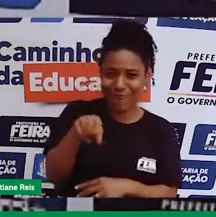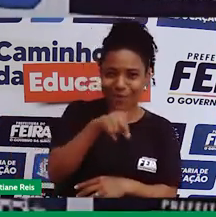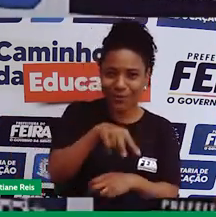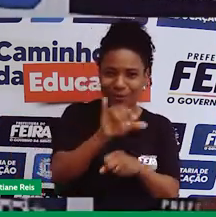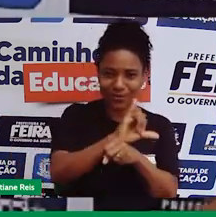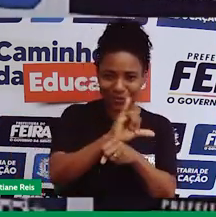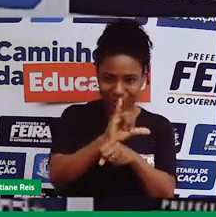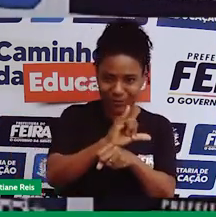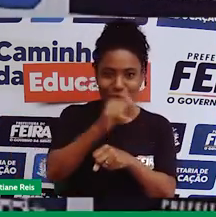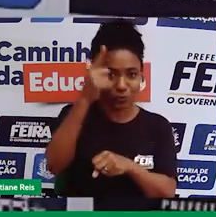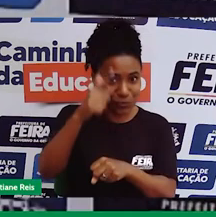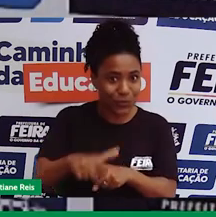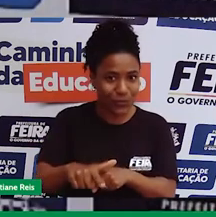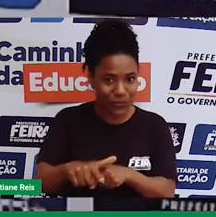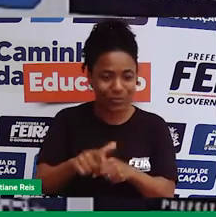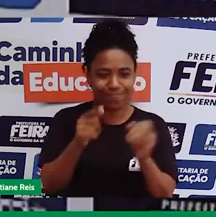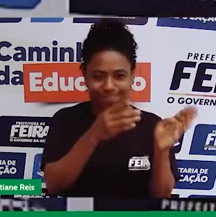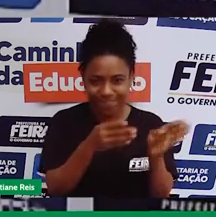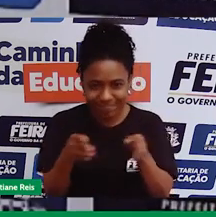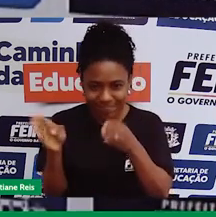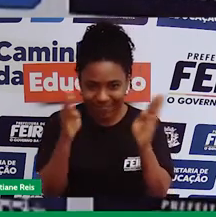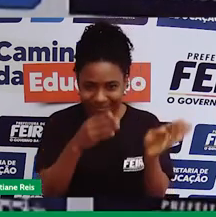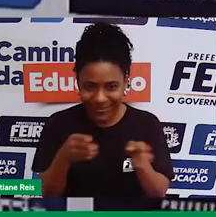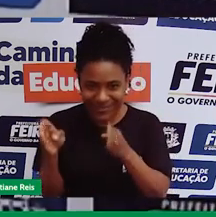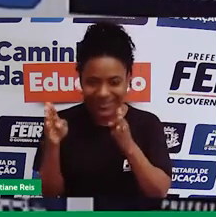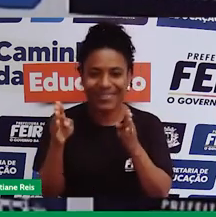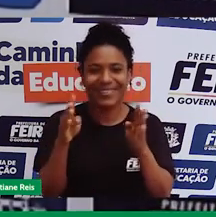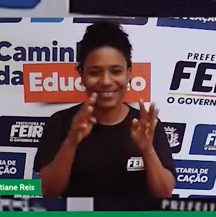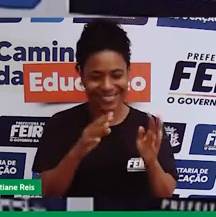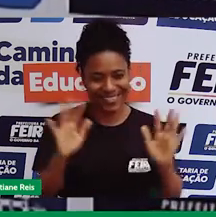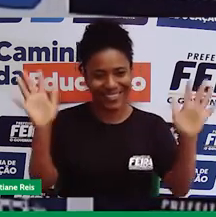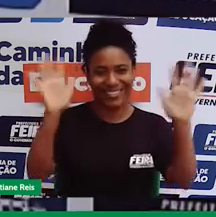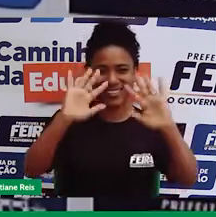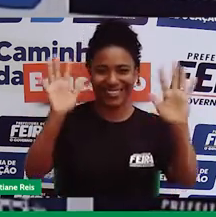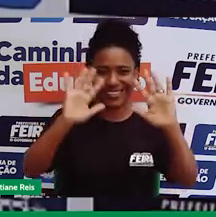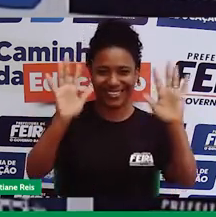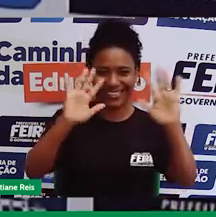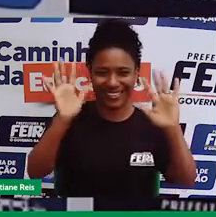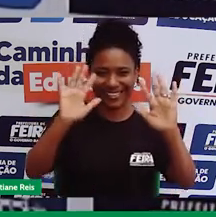novamente. E até a próxima aula, viu?